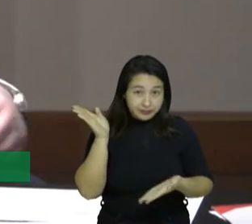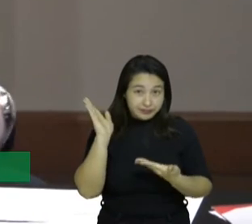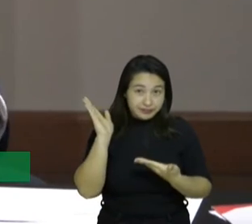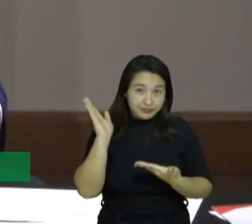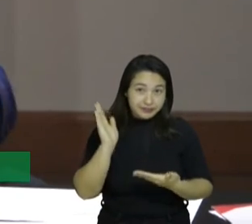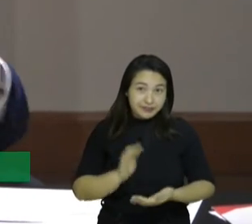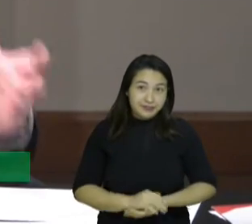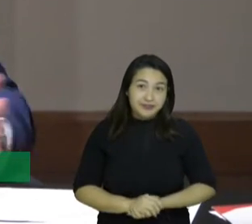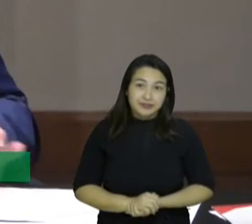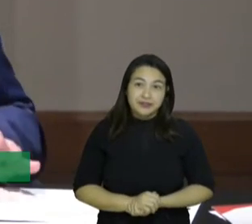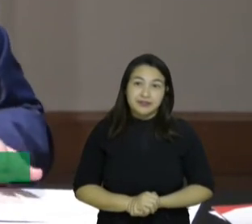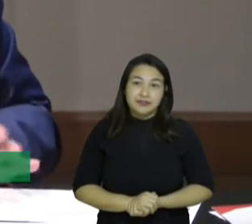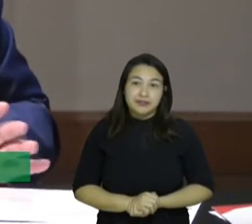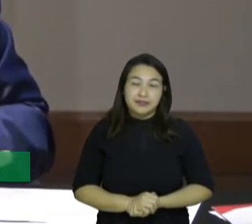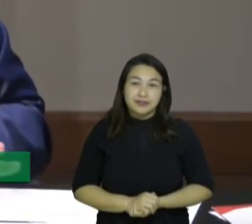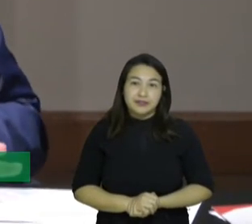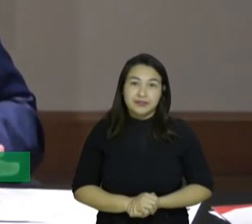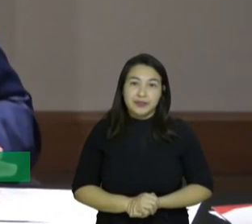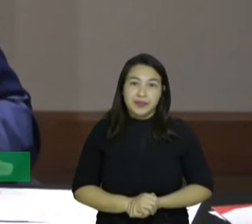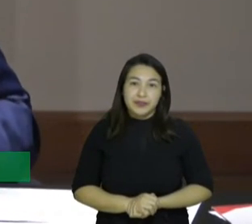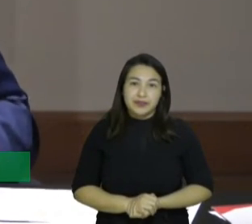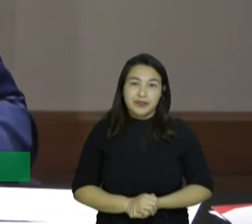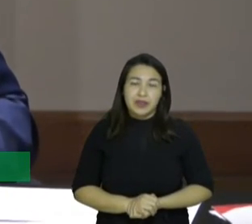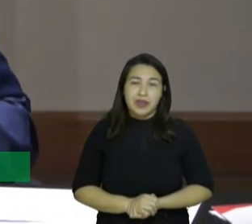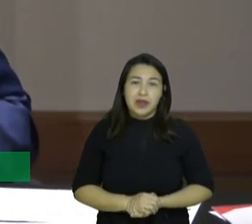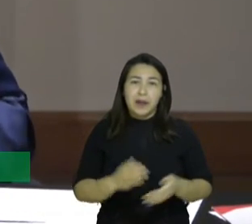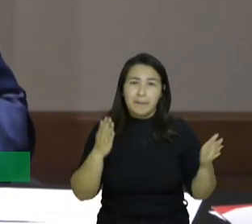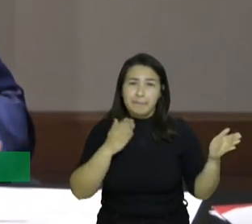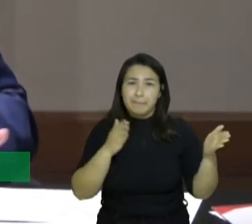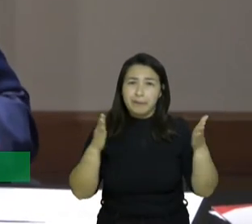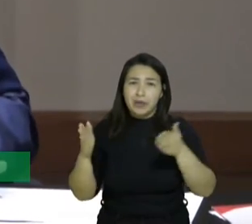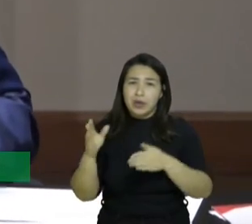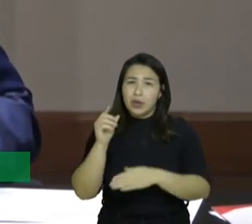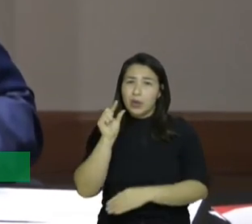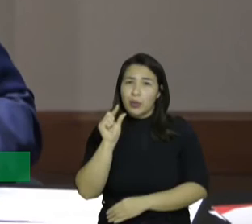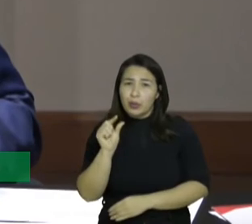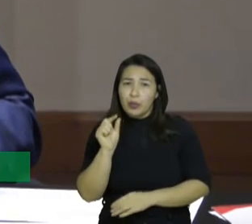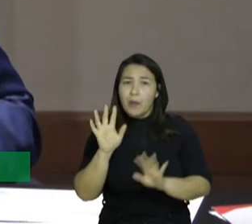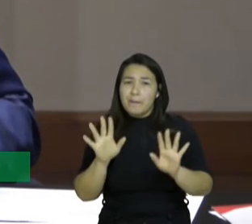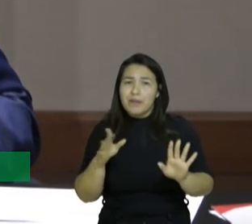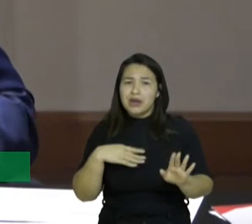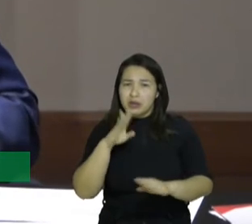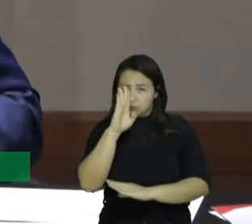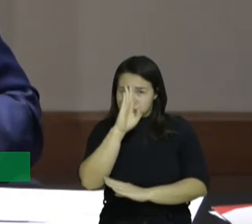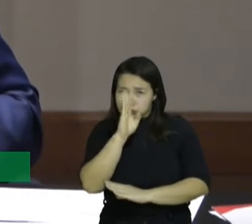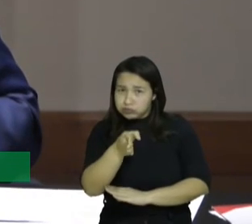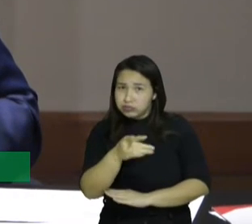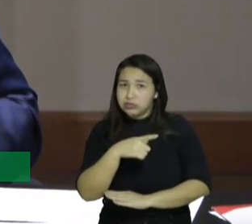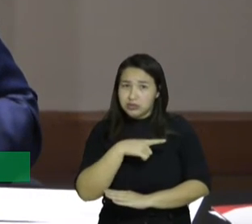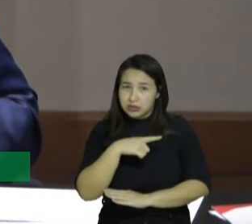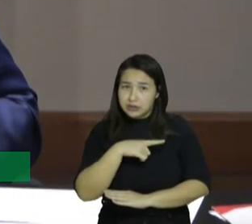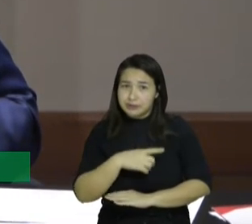uma também algo algo para passar para vocês mas acho que vou ser um pouco mais um pouco mais sucinto